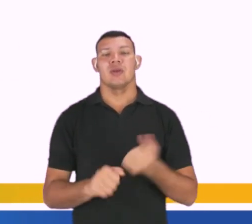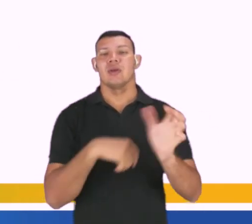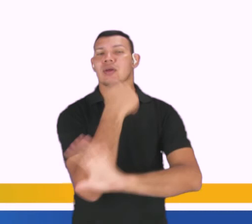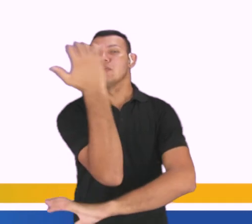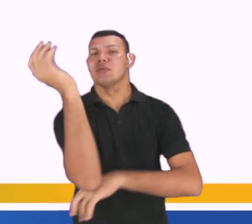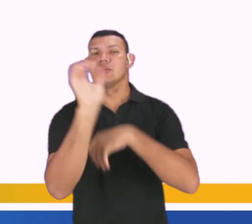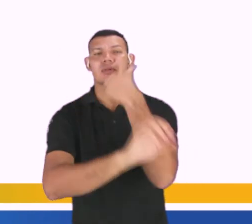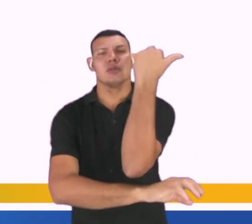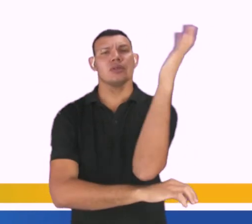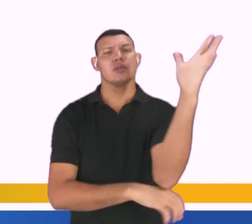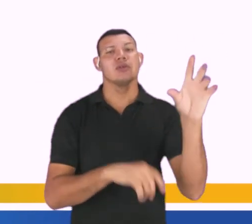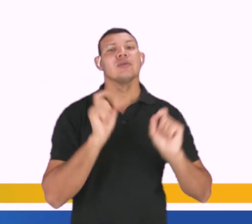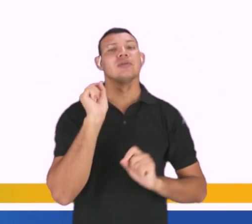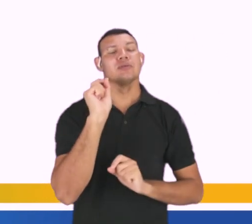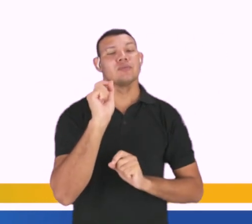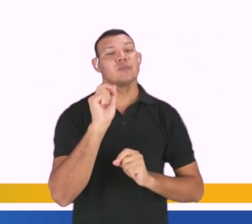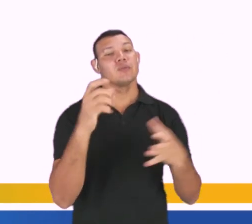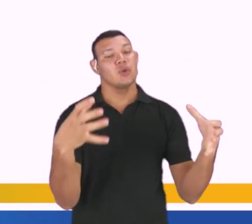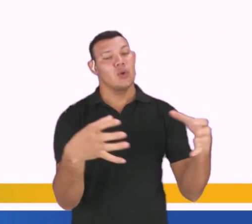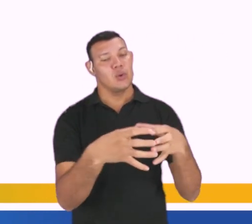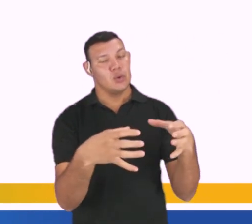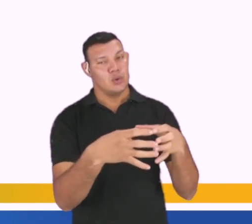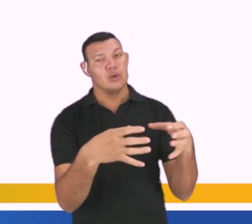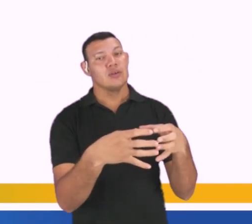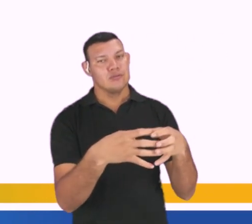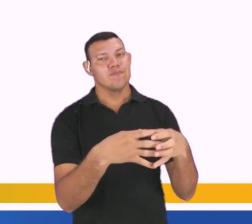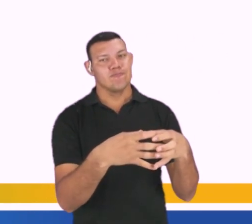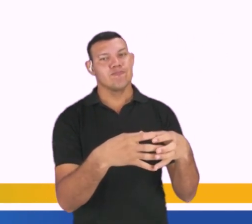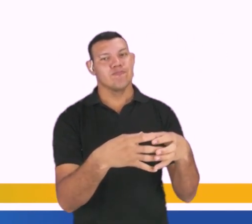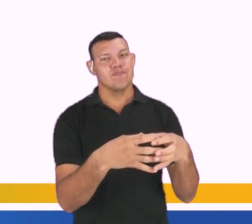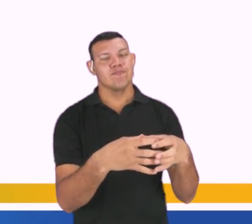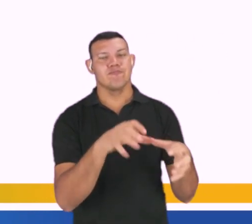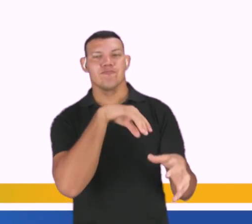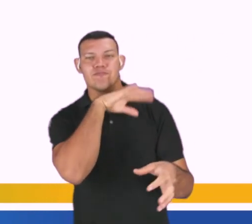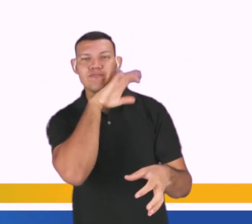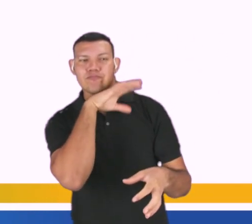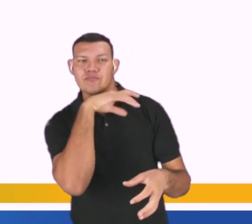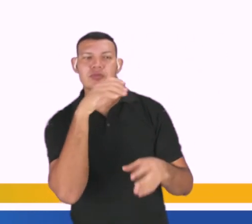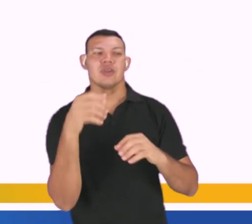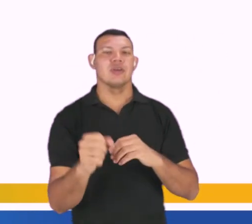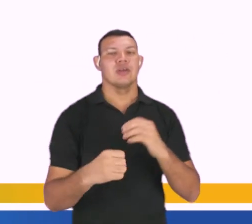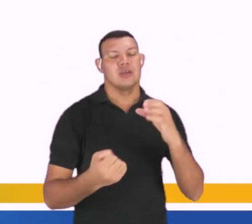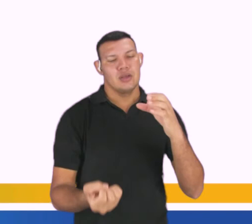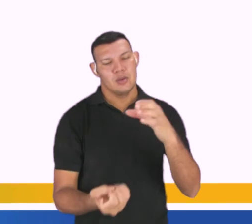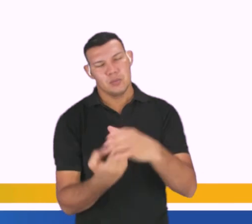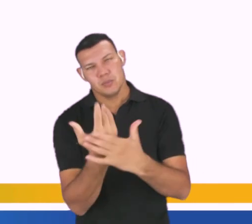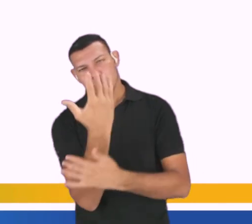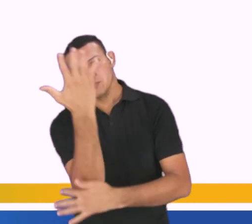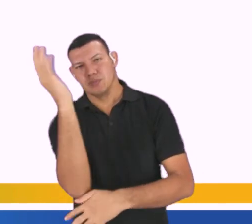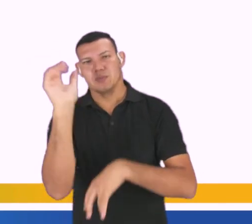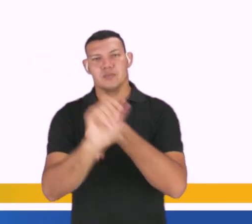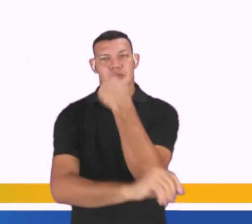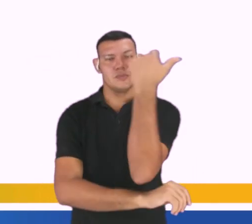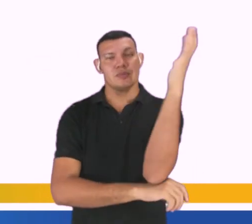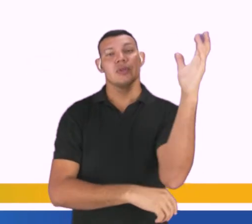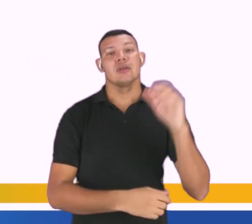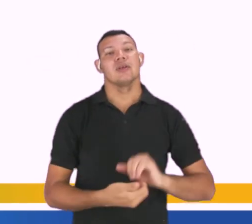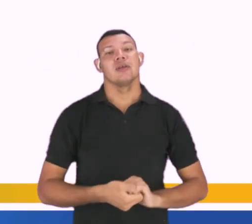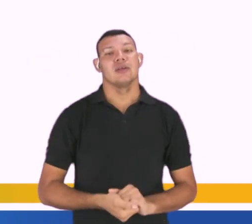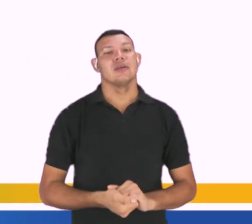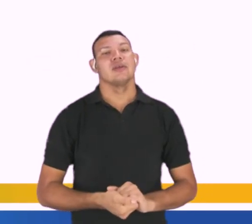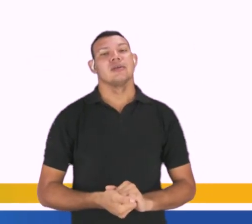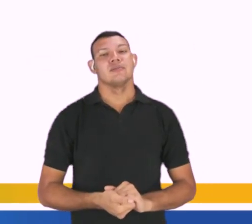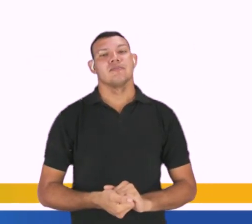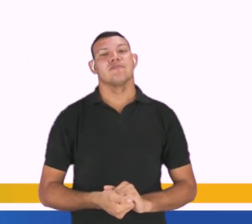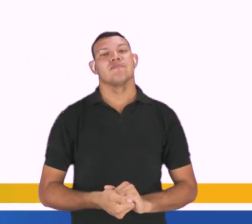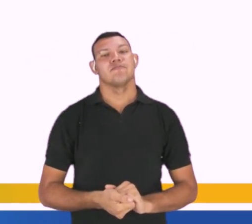aula, é o conjunto de unidades ecológicas que funcionam como um sistema natural mesmo com a